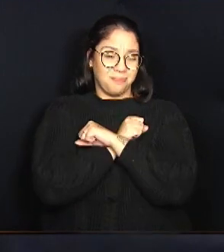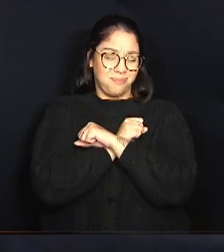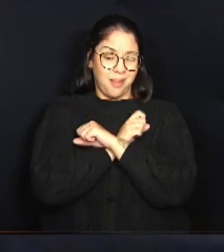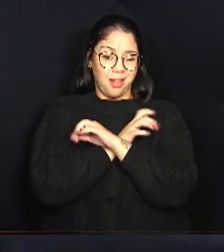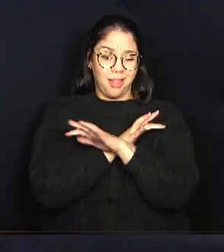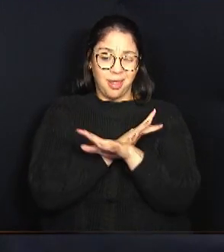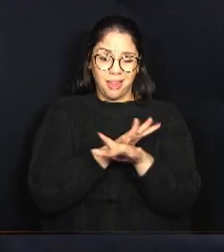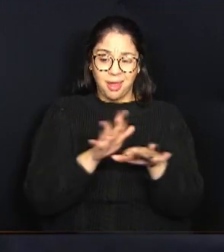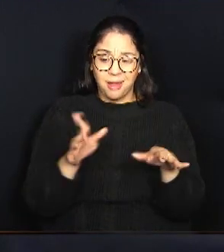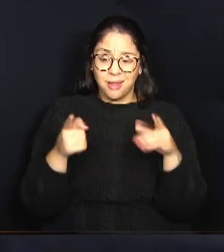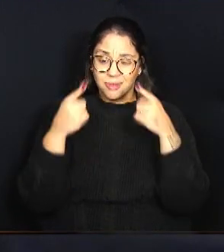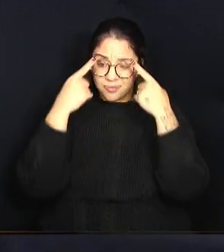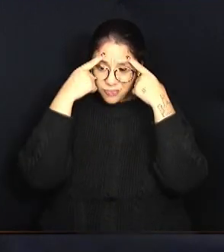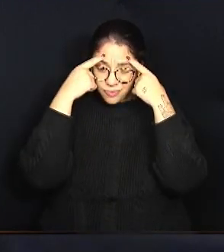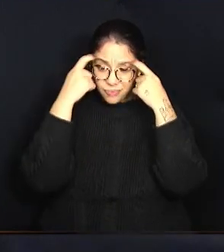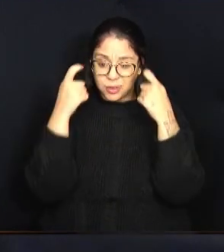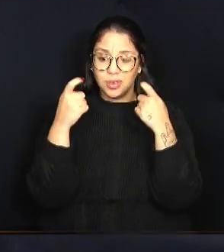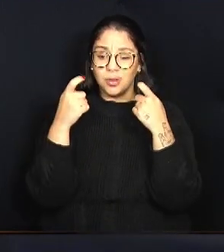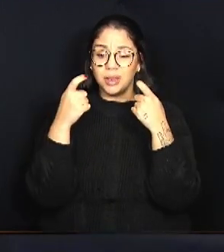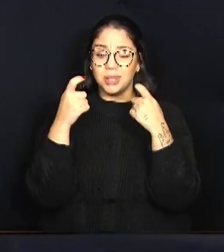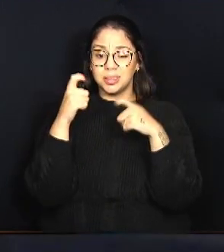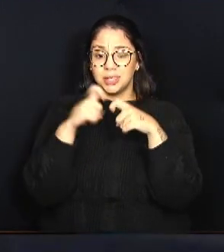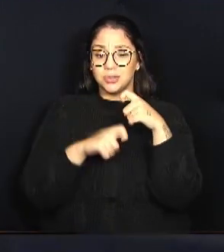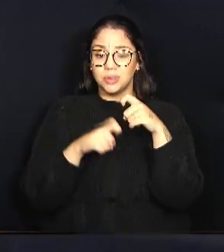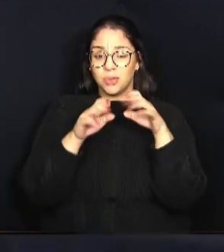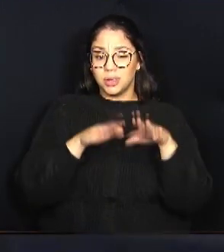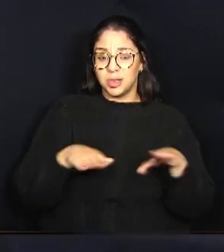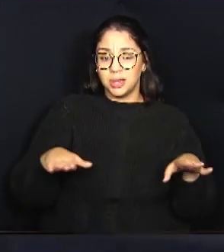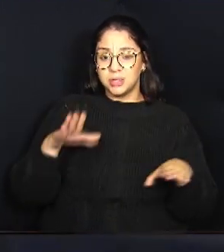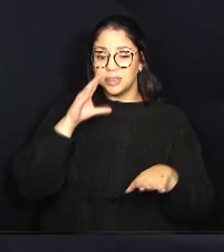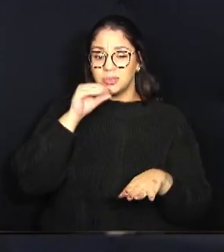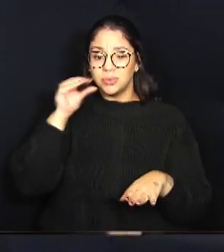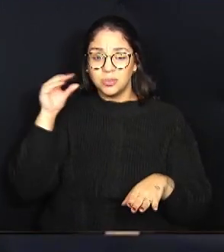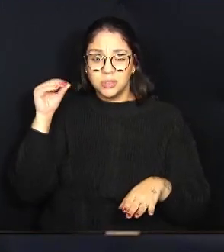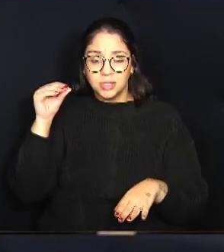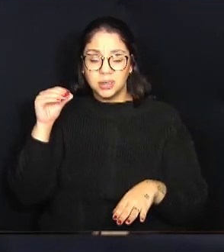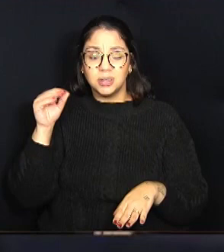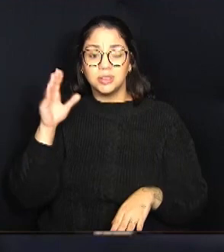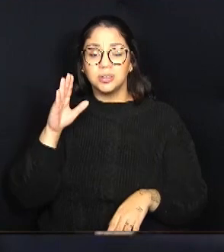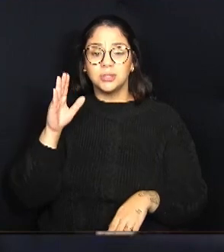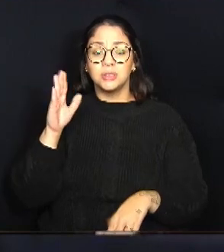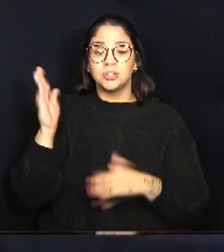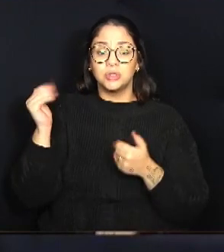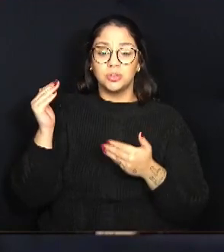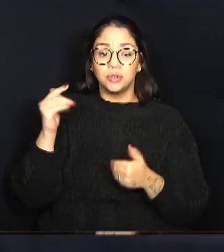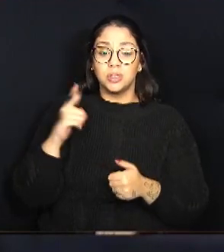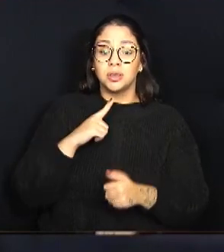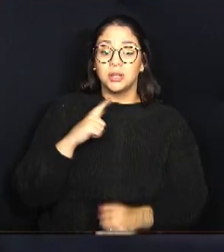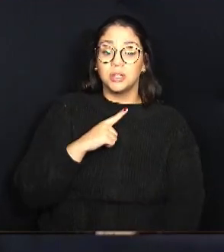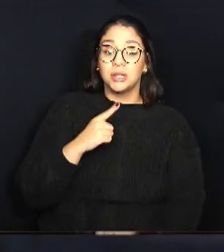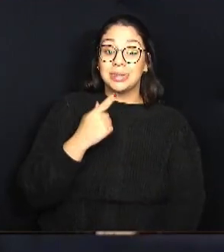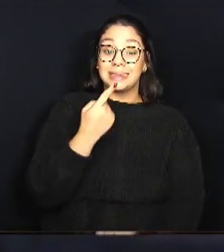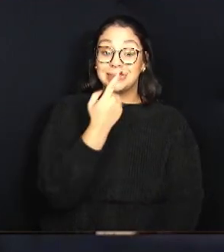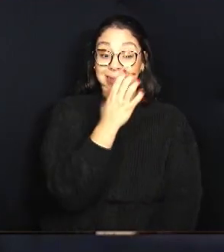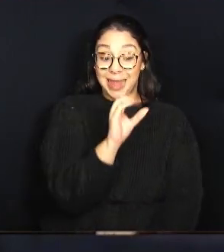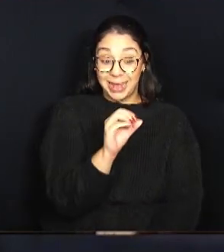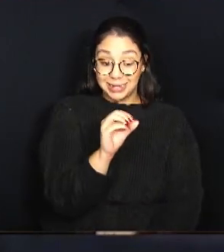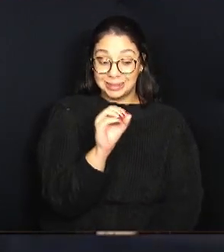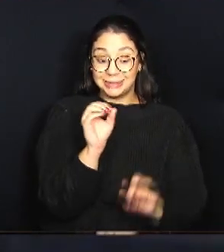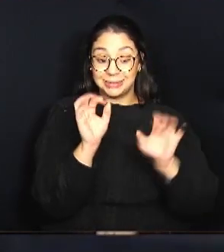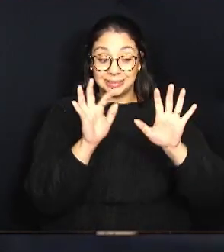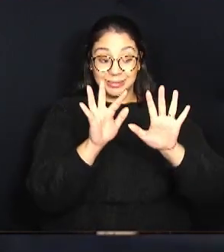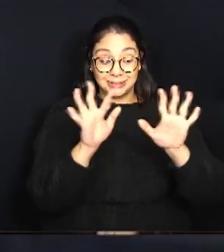violência sexual contra crianças, adolescentes e mulheres. A cada 10 mulheres, 9